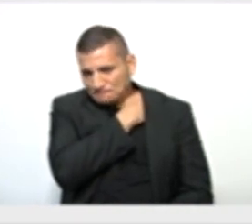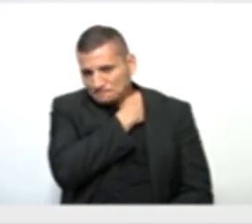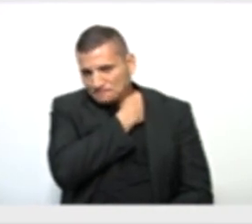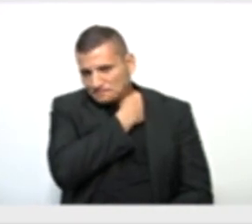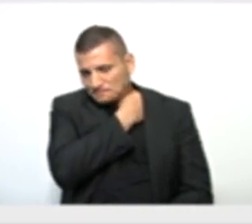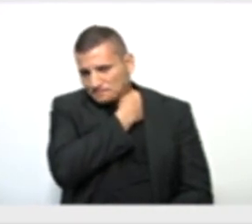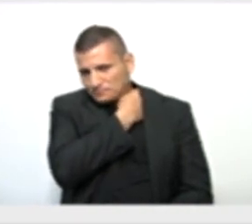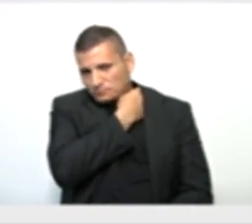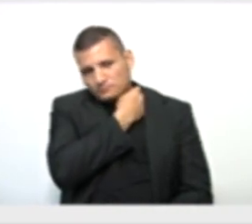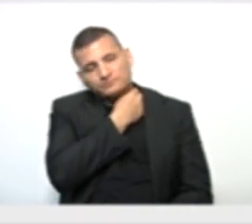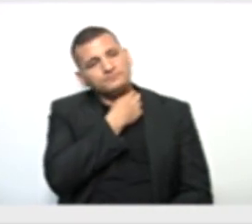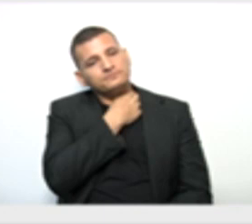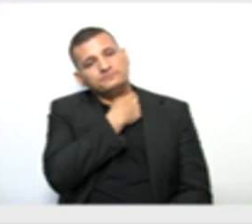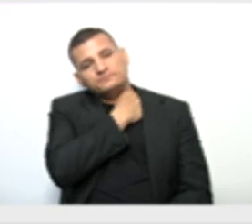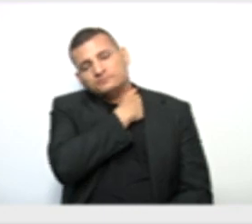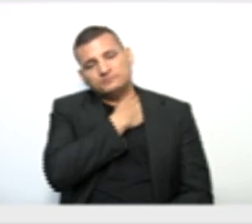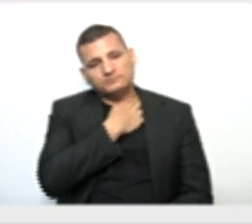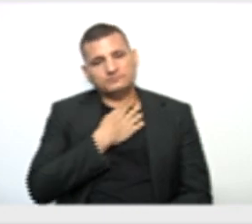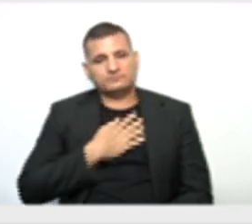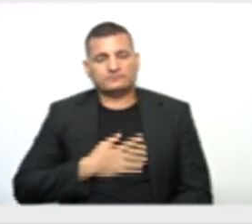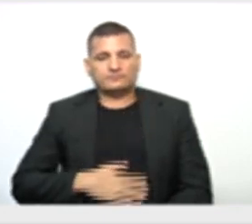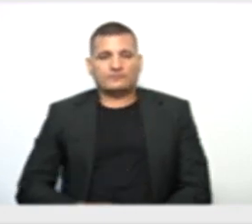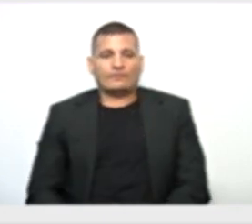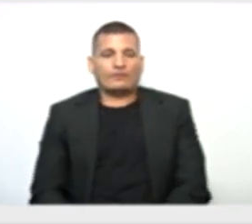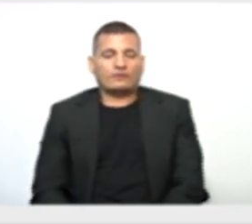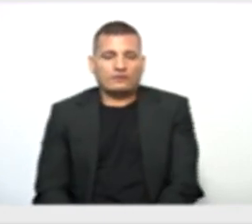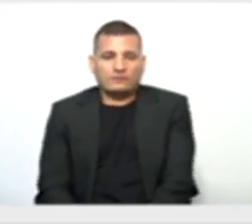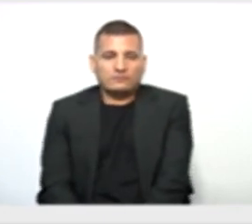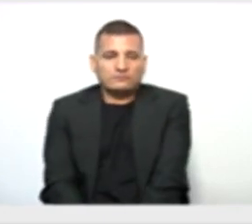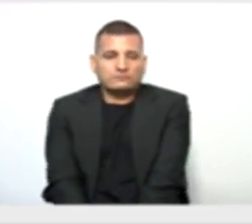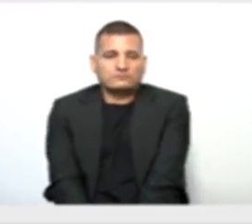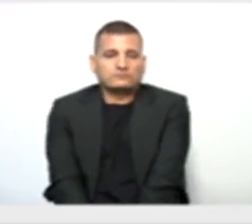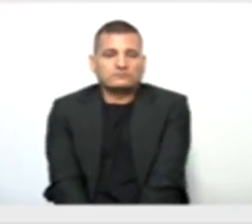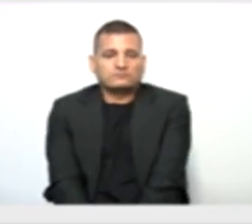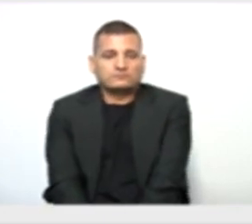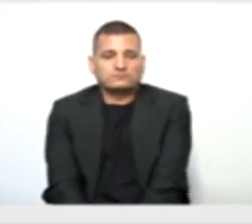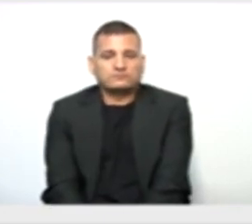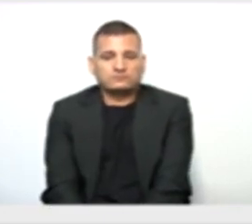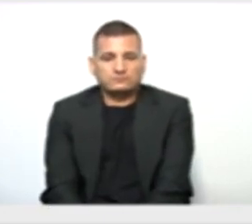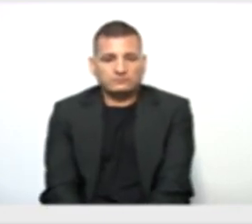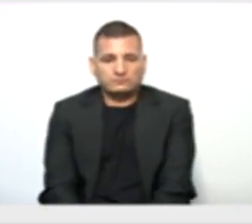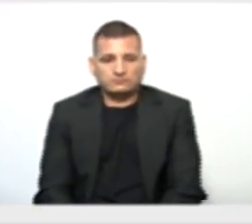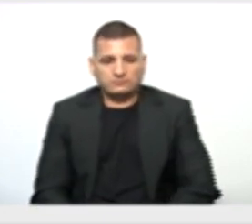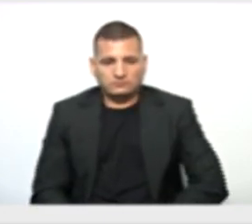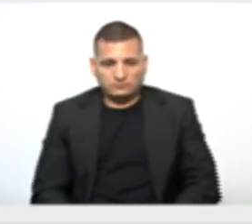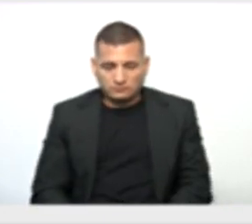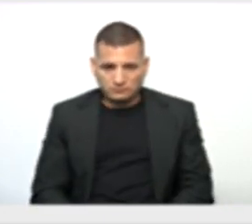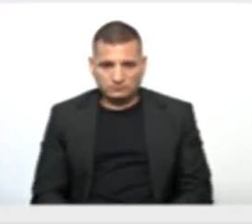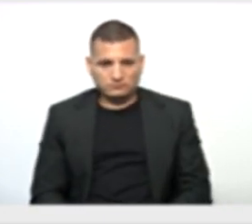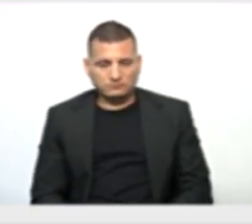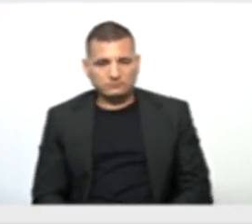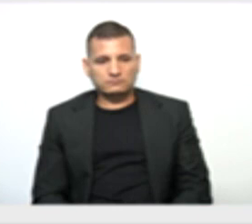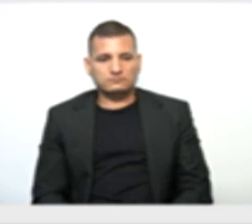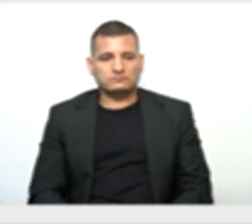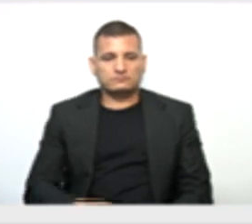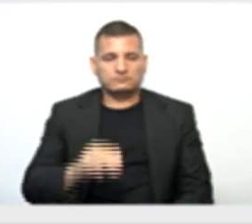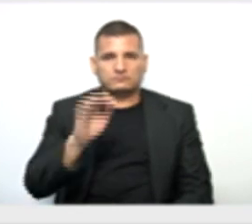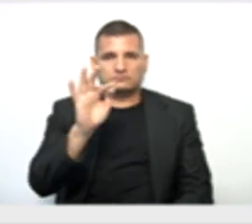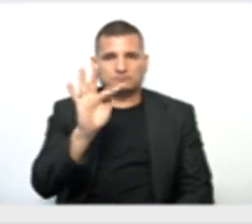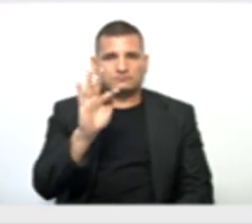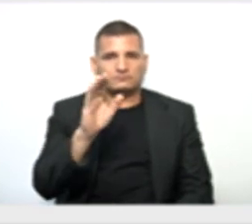Deixa eu apagar essa execução aqui. O comando for, ele tem a